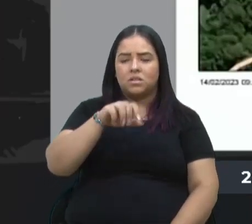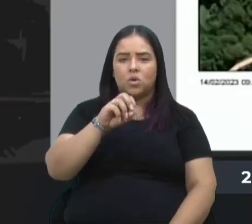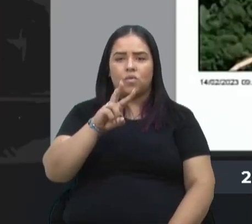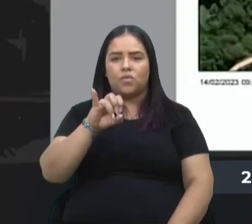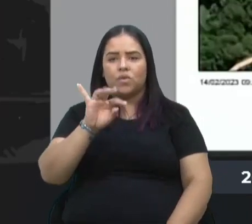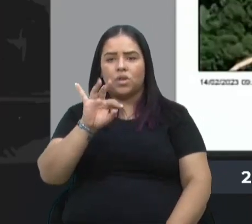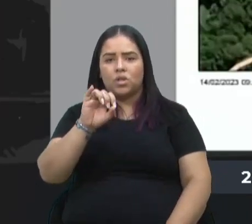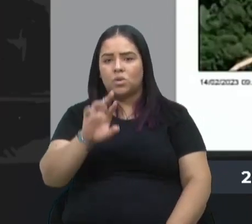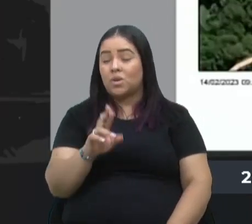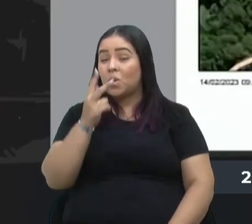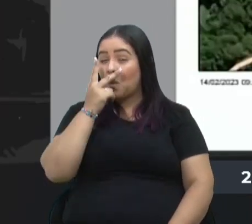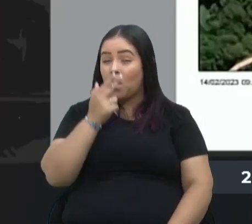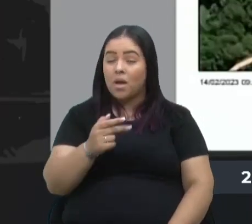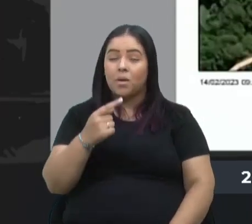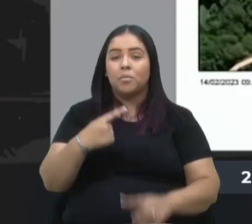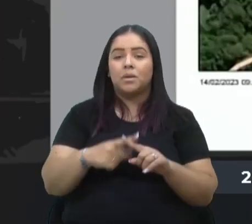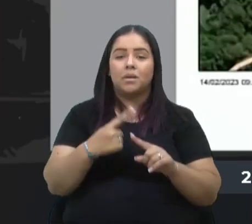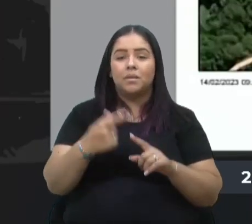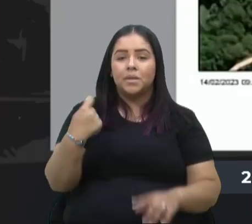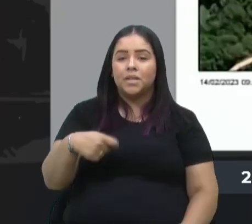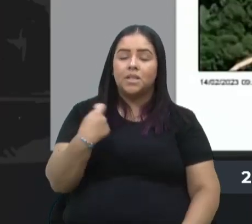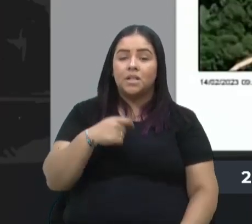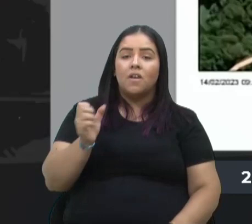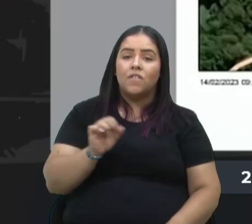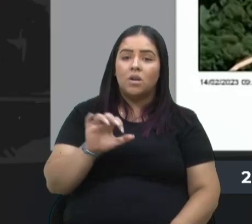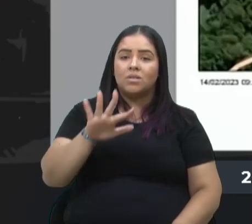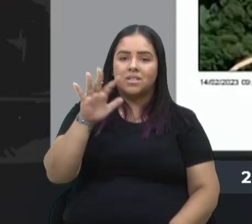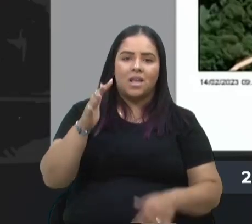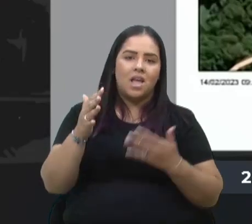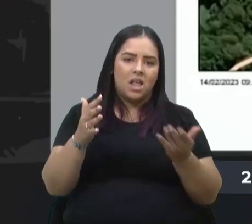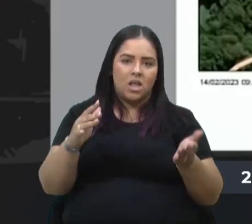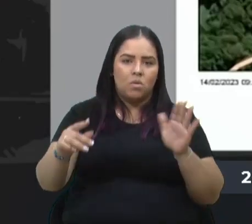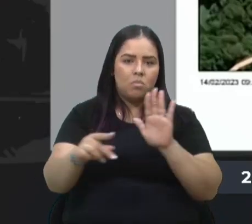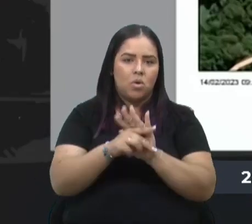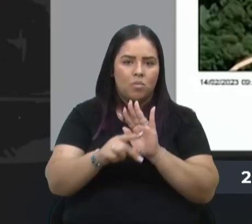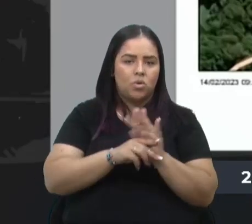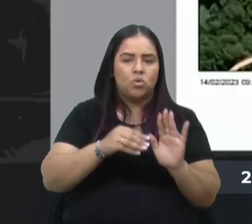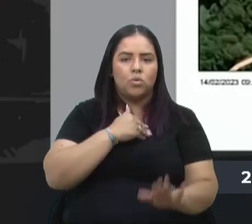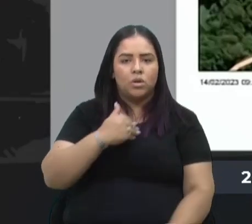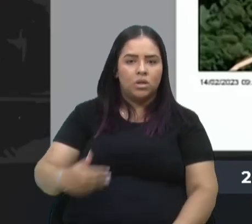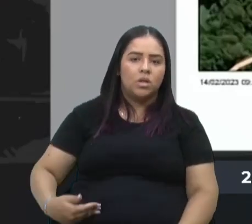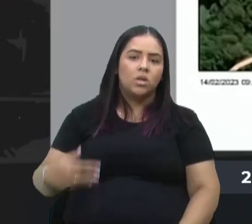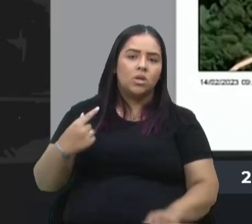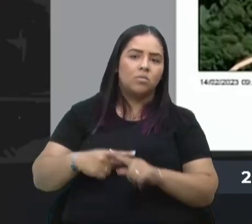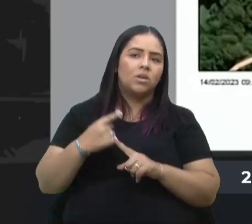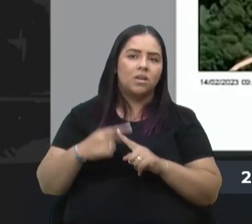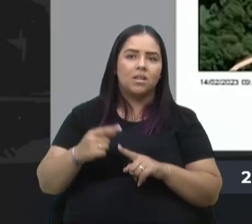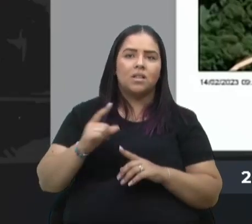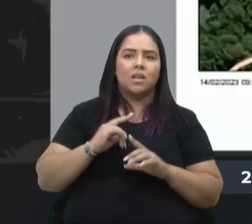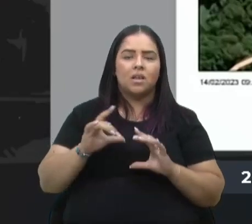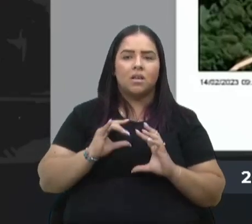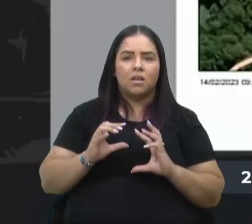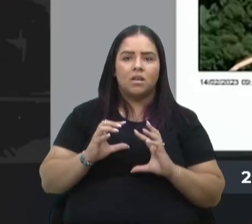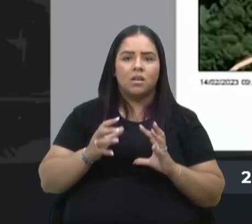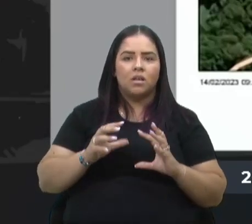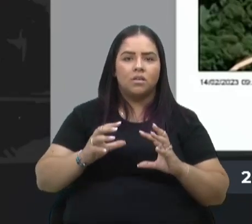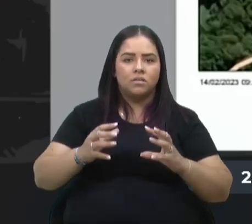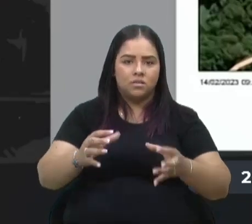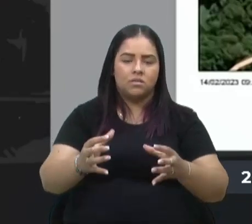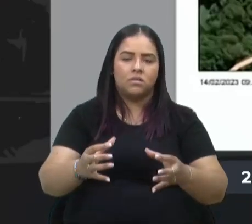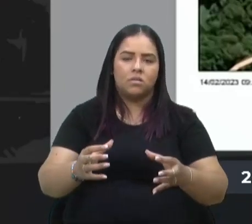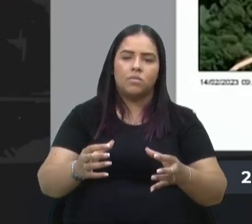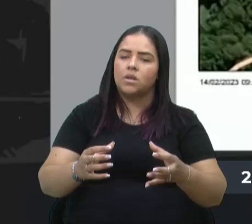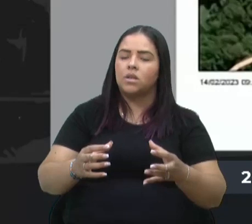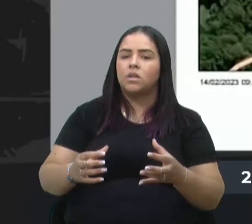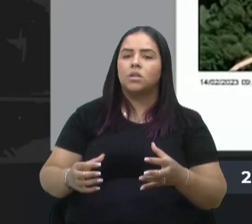o município reconheça elas como públicas, porque é feito patrulhamento e cascalhamento ao longo, 20, 30,